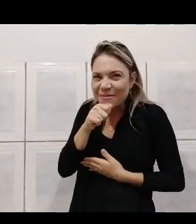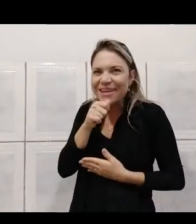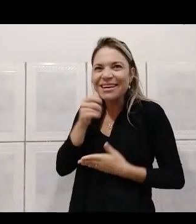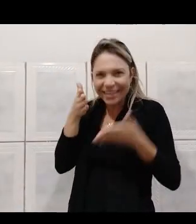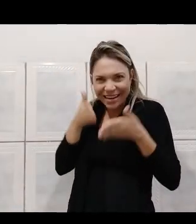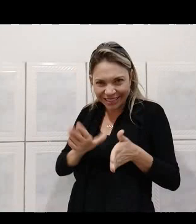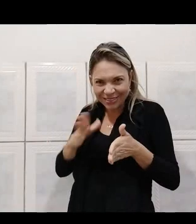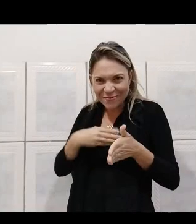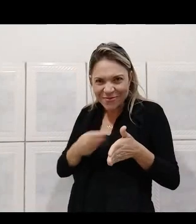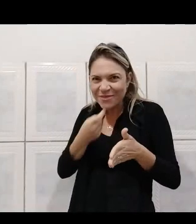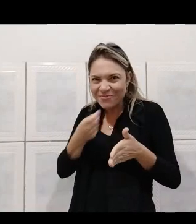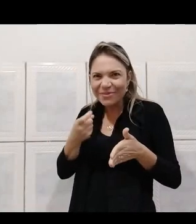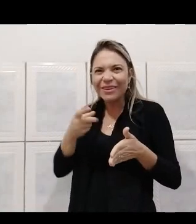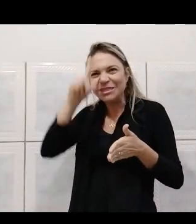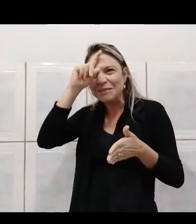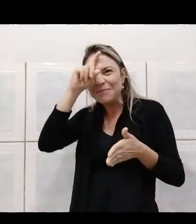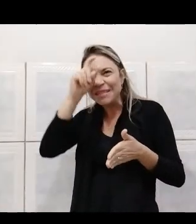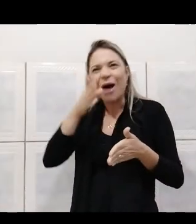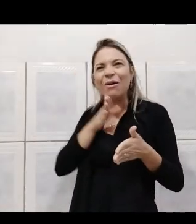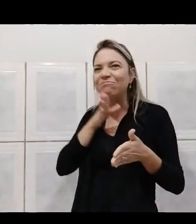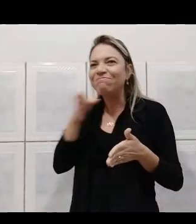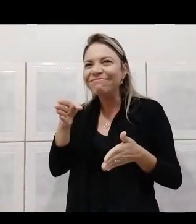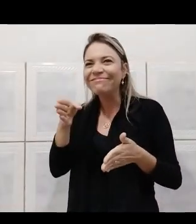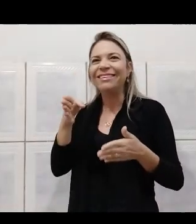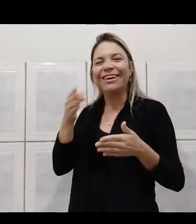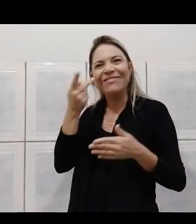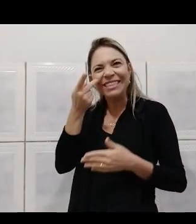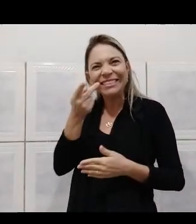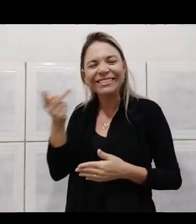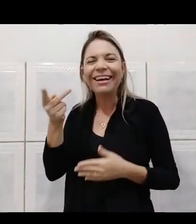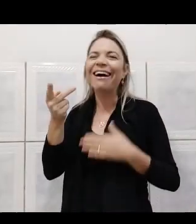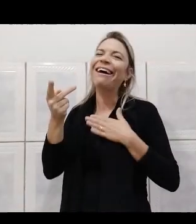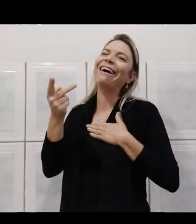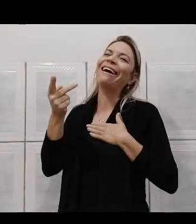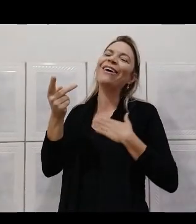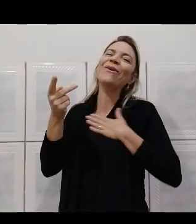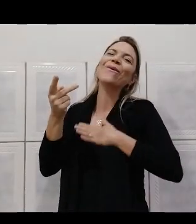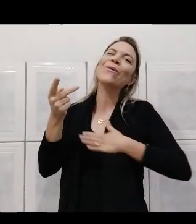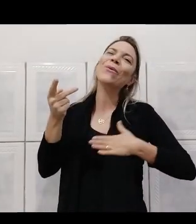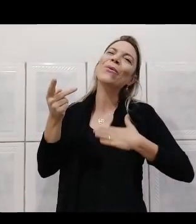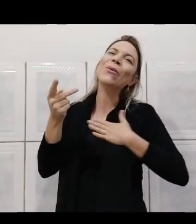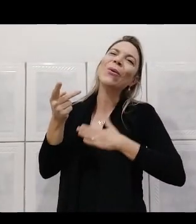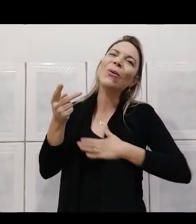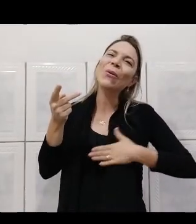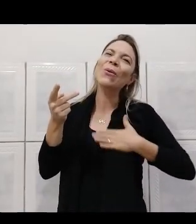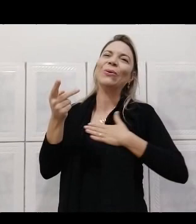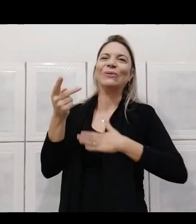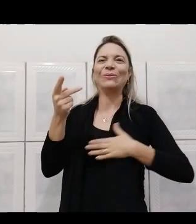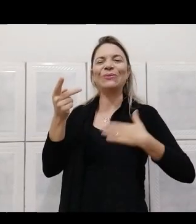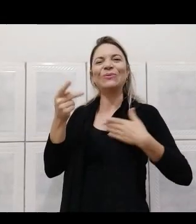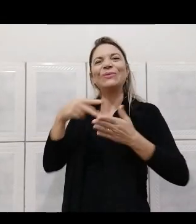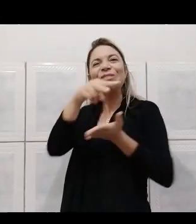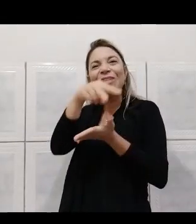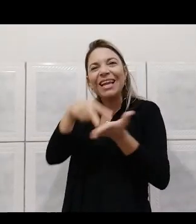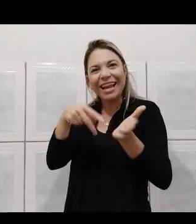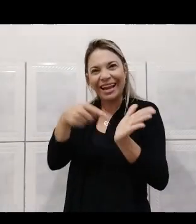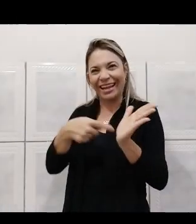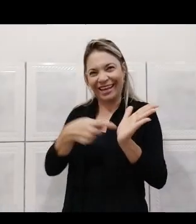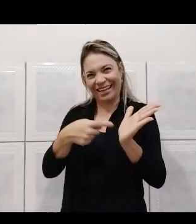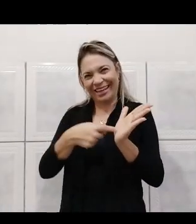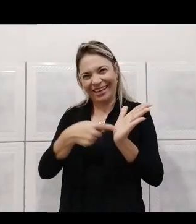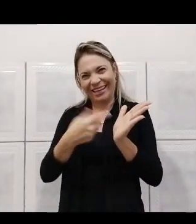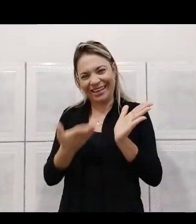seus filhos na maternidade. Eu gosto muito de lembrar a essas mães e também aos pais, aos familiares presentes